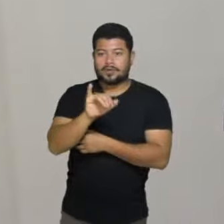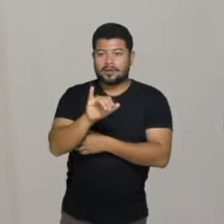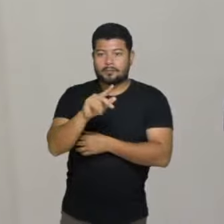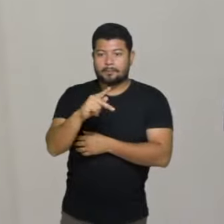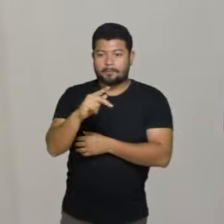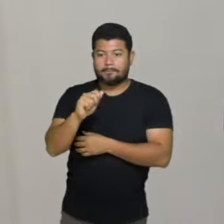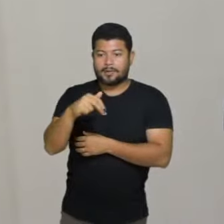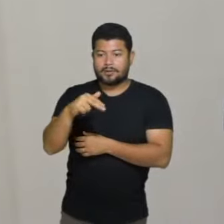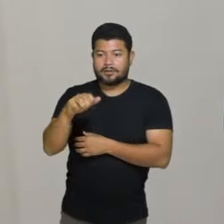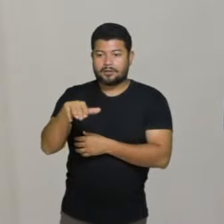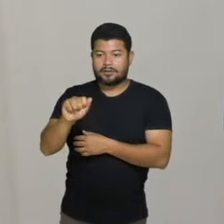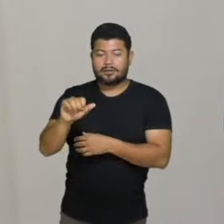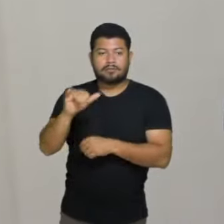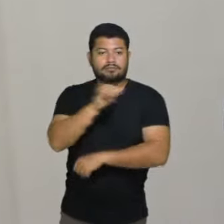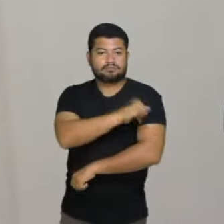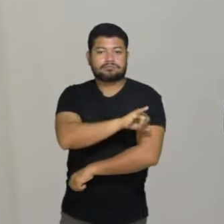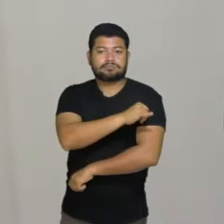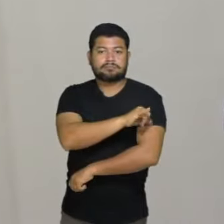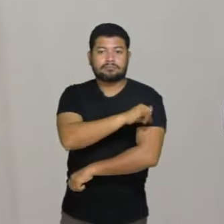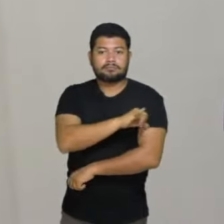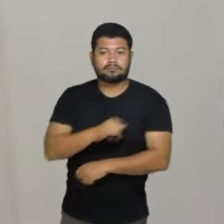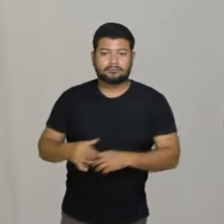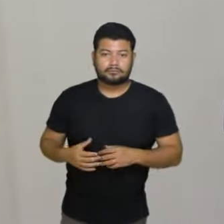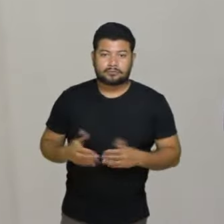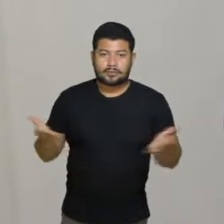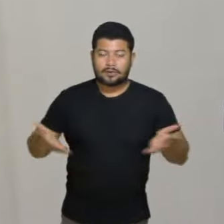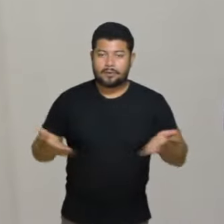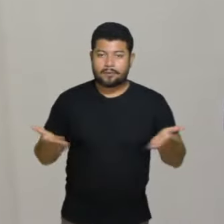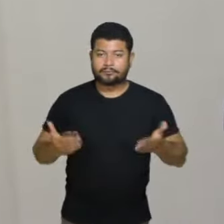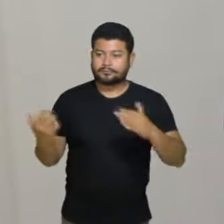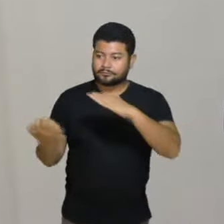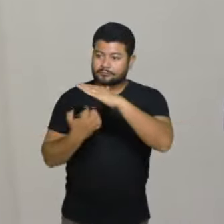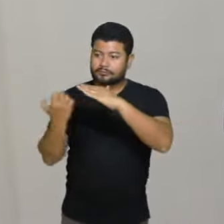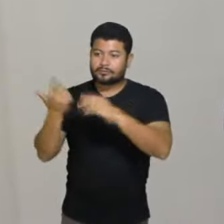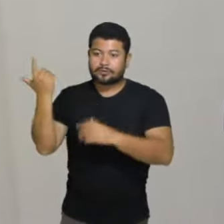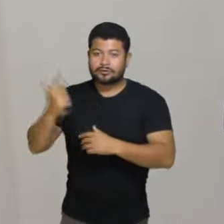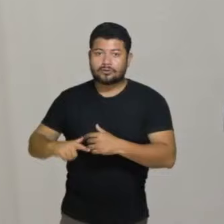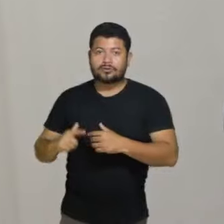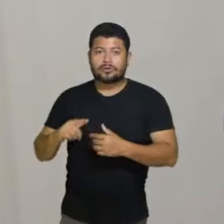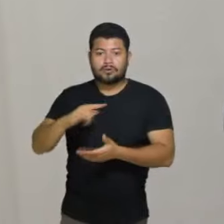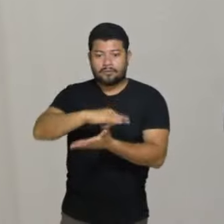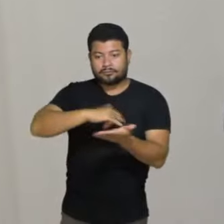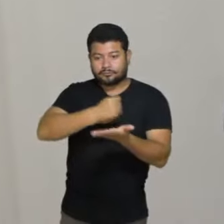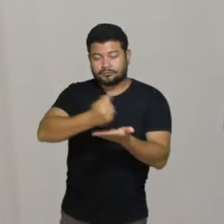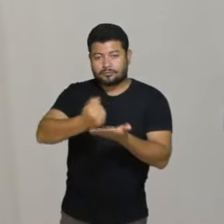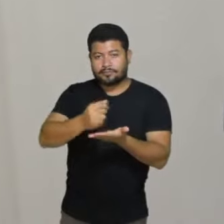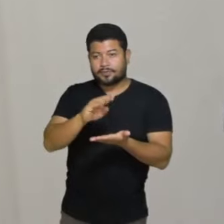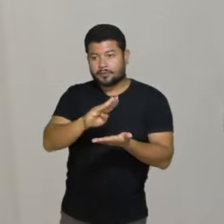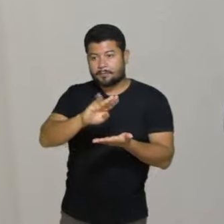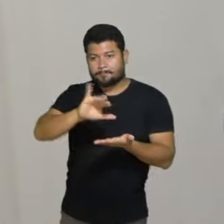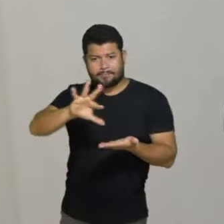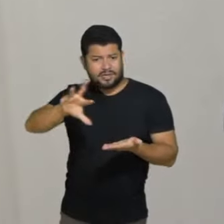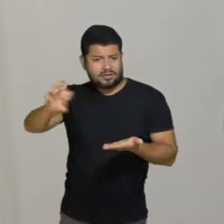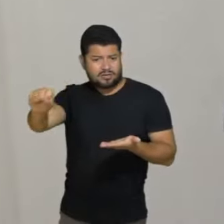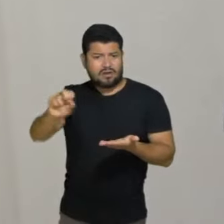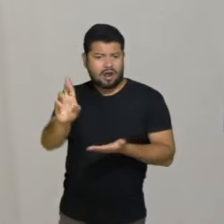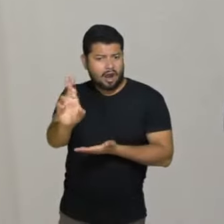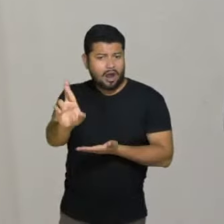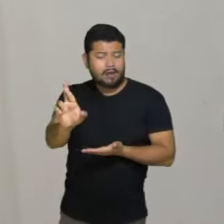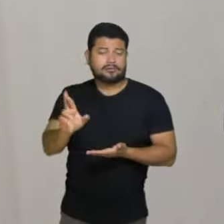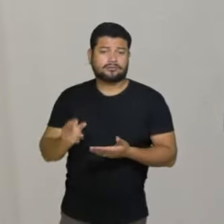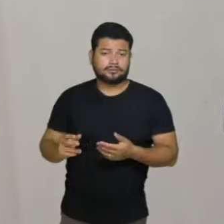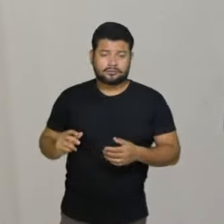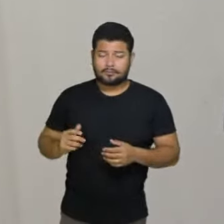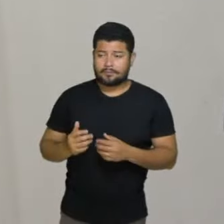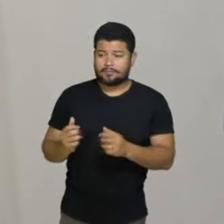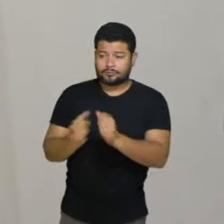Janeiro. Agora, estas empresas voltam a ter contratos bilionários com a União e querem